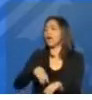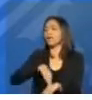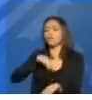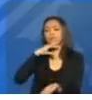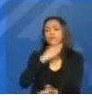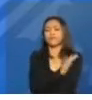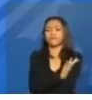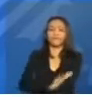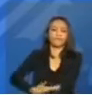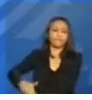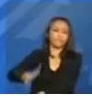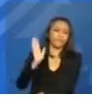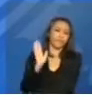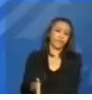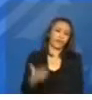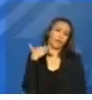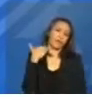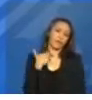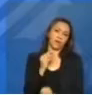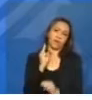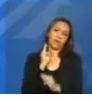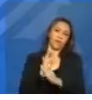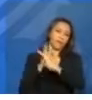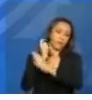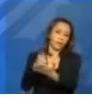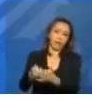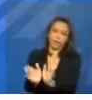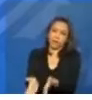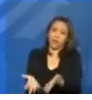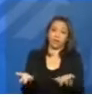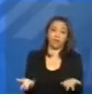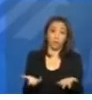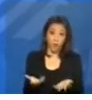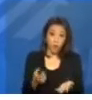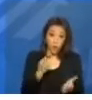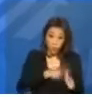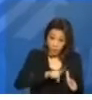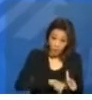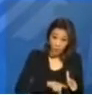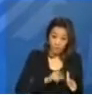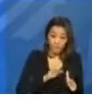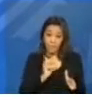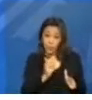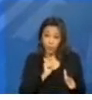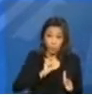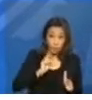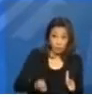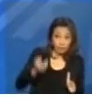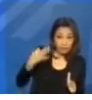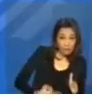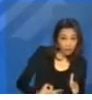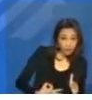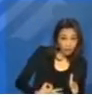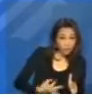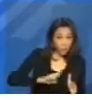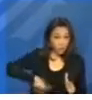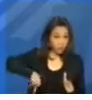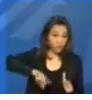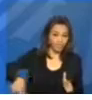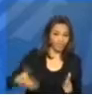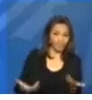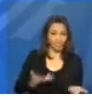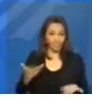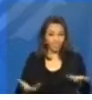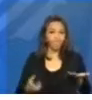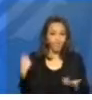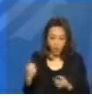tranquilidade. O grande problema agora é: estamos pagando corretamente ou não? Então, a gente está fazendo